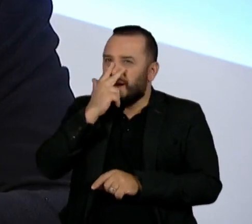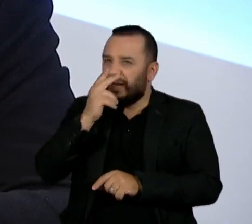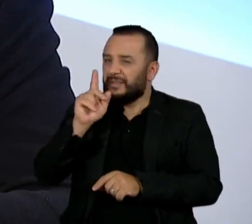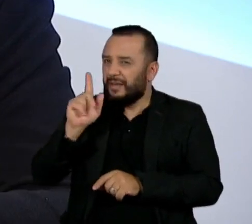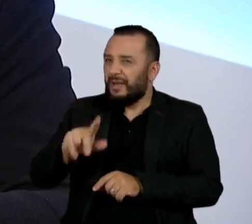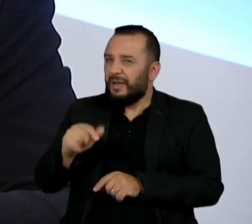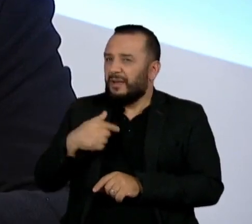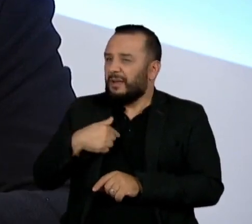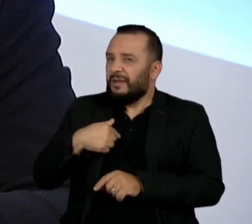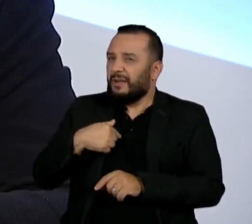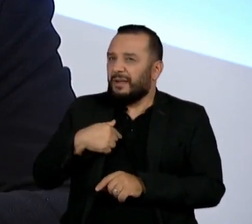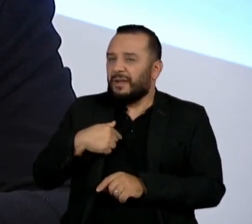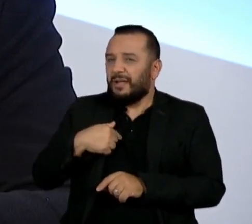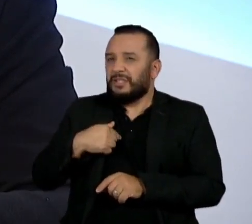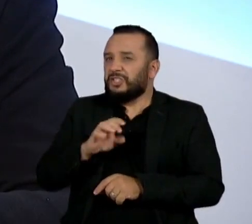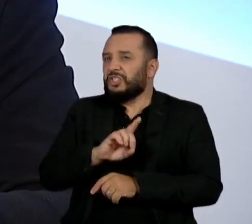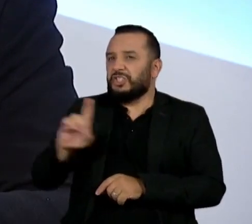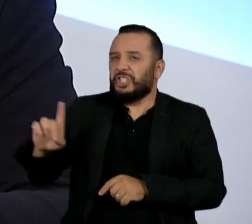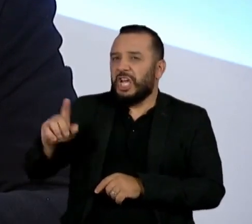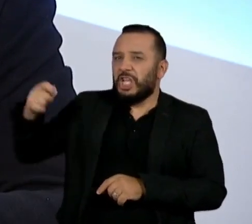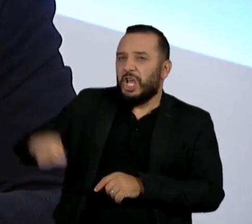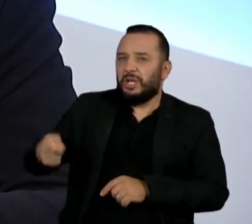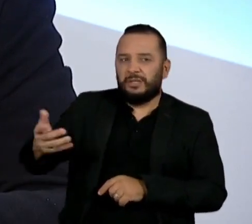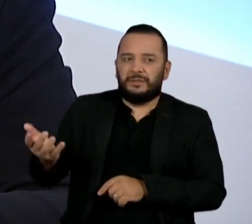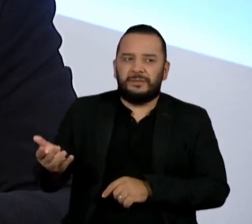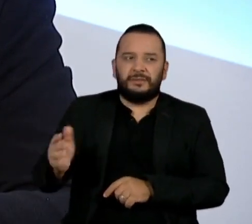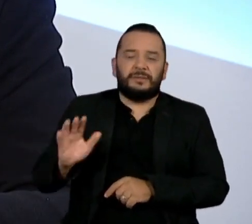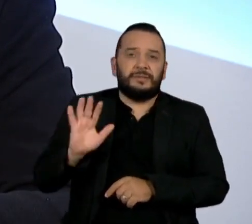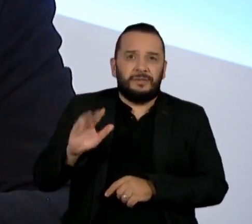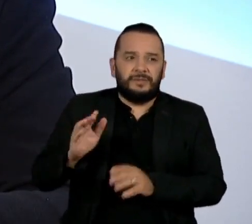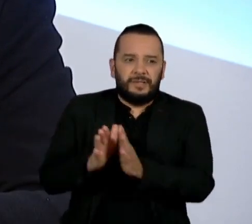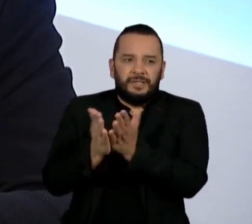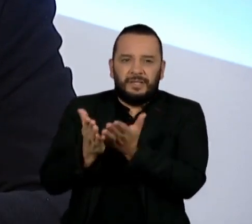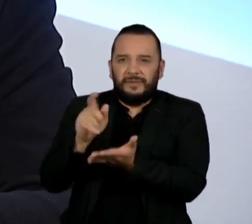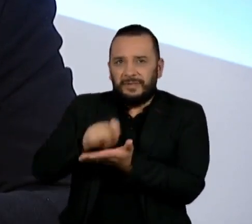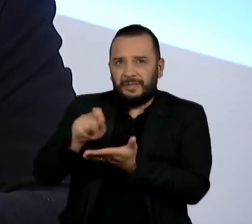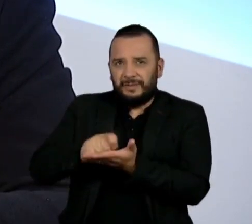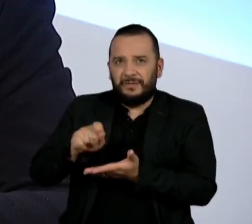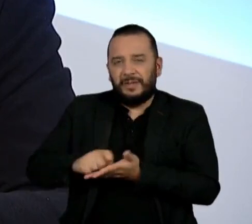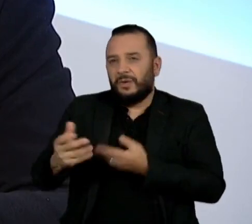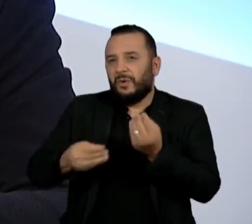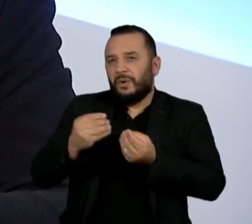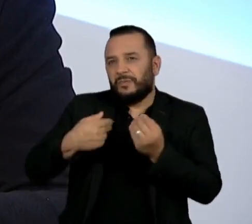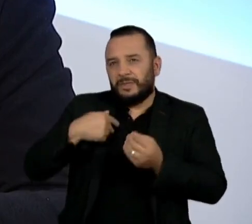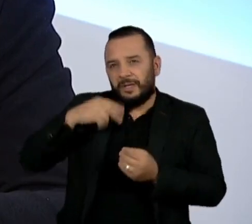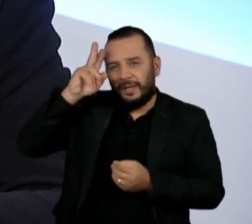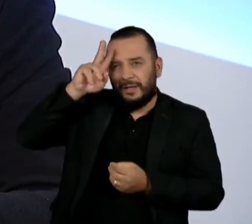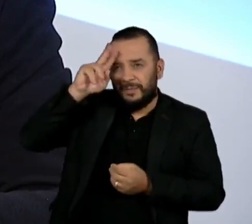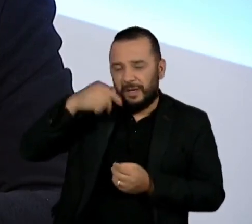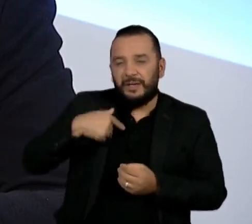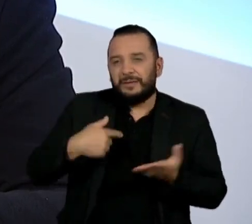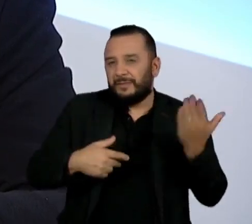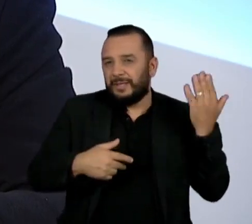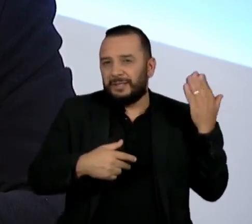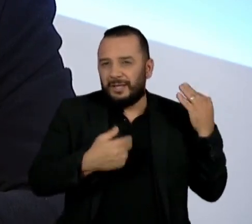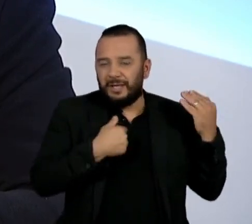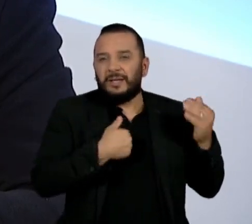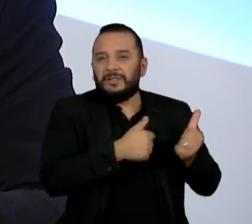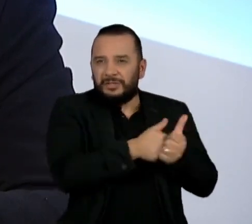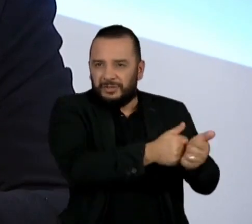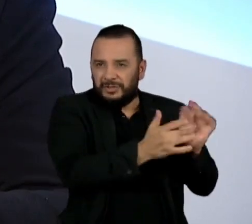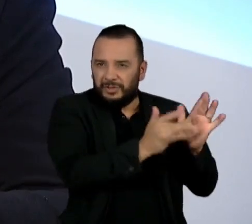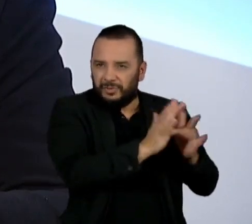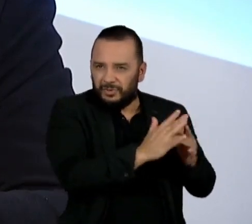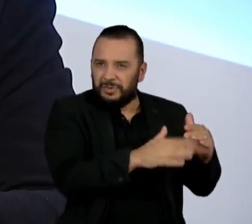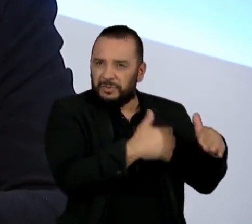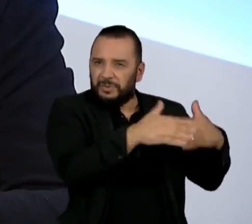base importante da extrema-direita. Ao escrever esse livro, como foi para você recordar essa face progressista do cristianismo no